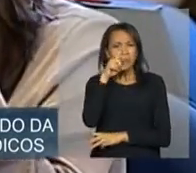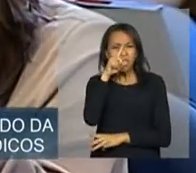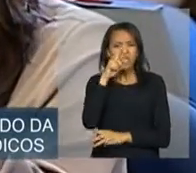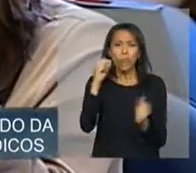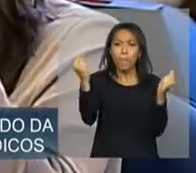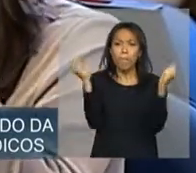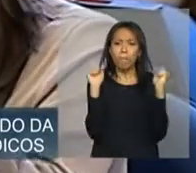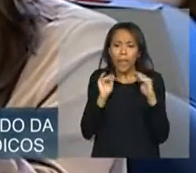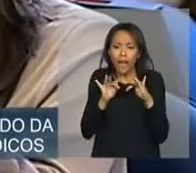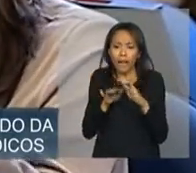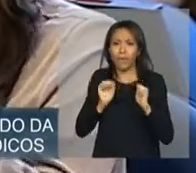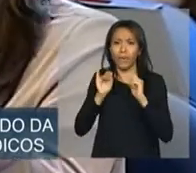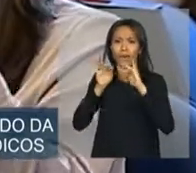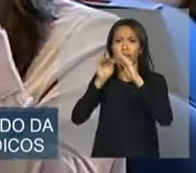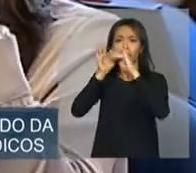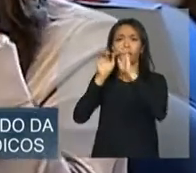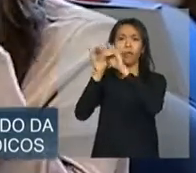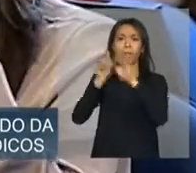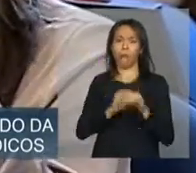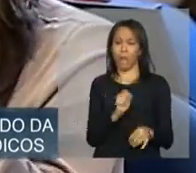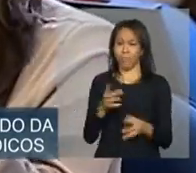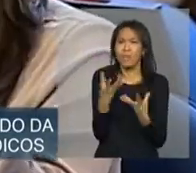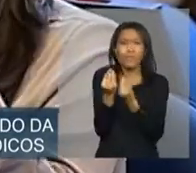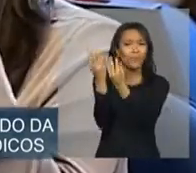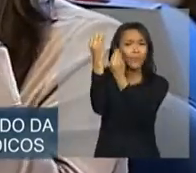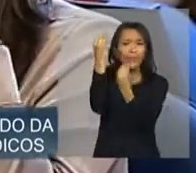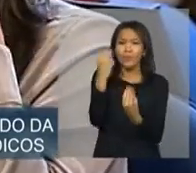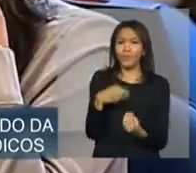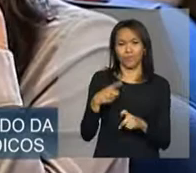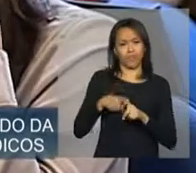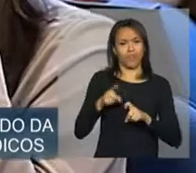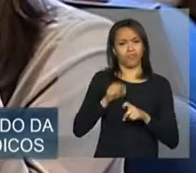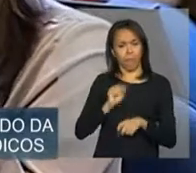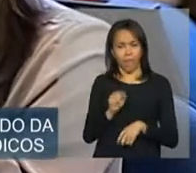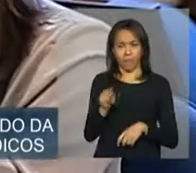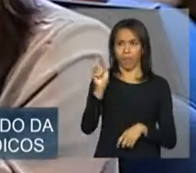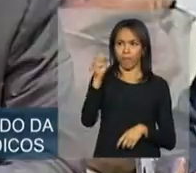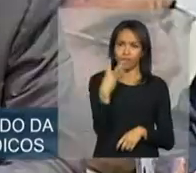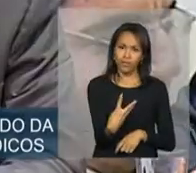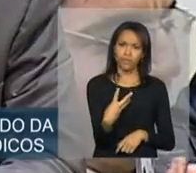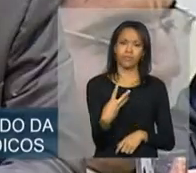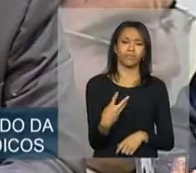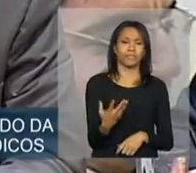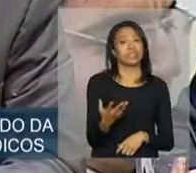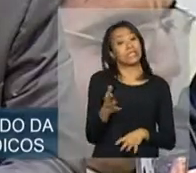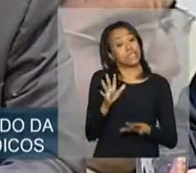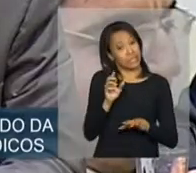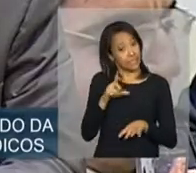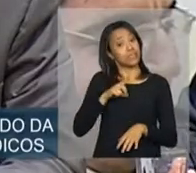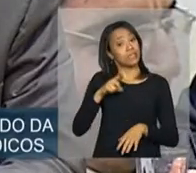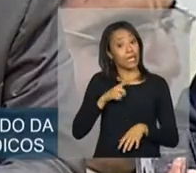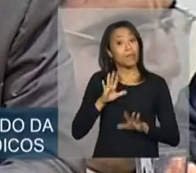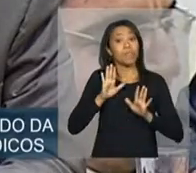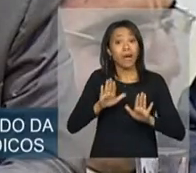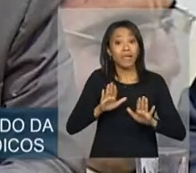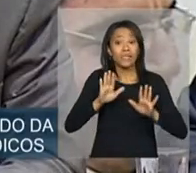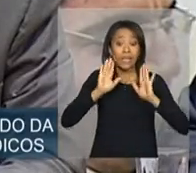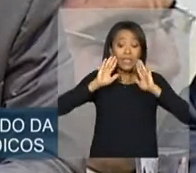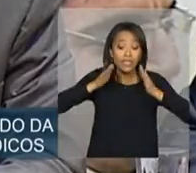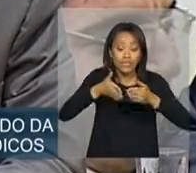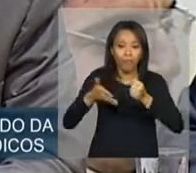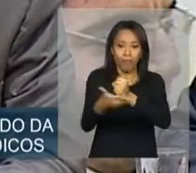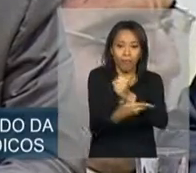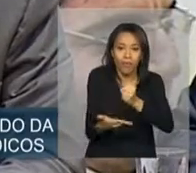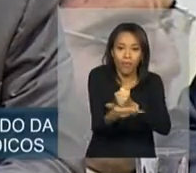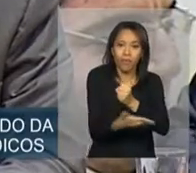de médicos nesses locais eu já tem bastante médico atuando nesses locais tem médico às não tem médicos na atenção básica